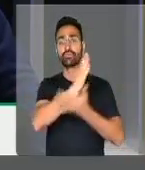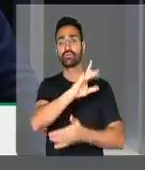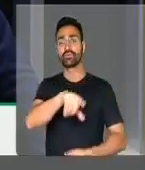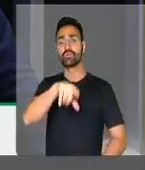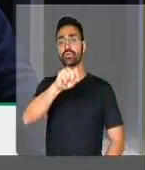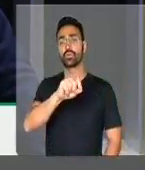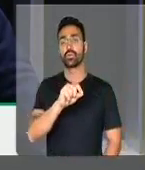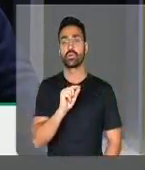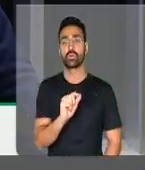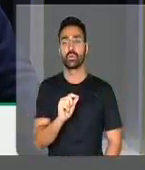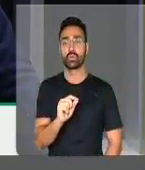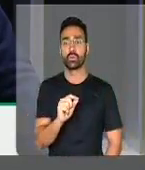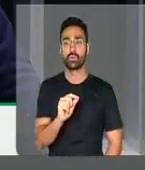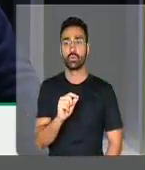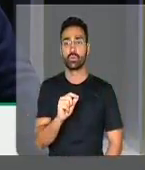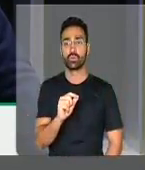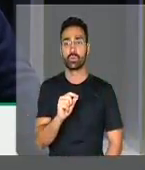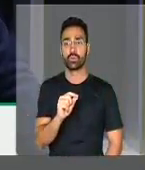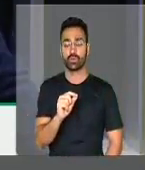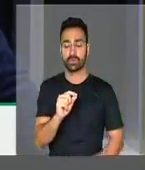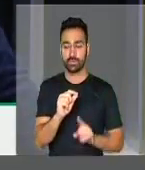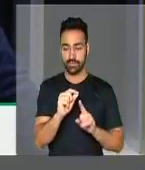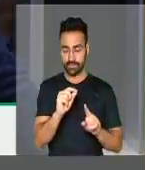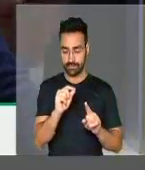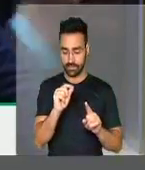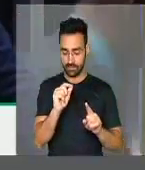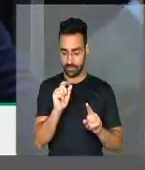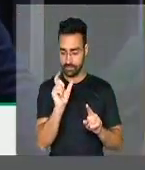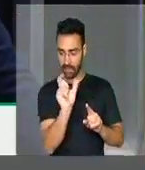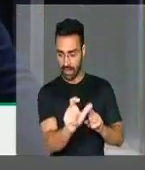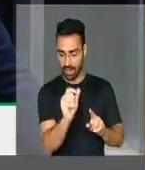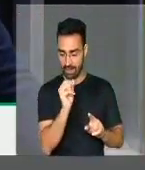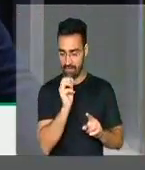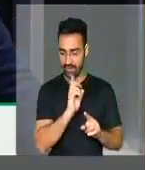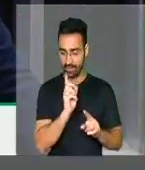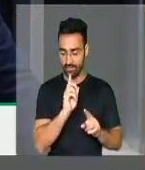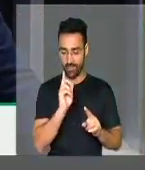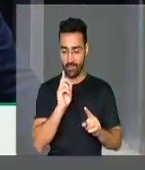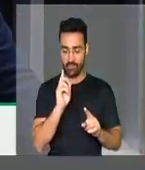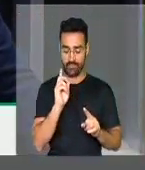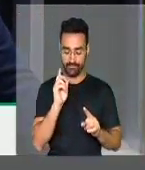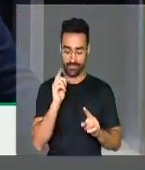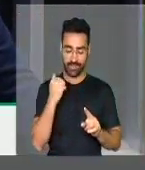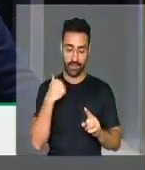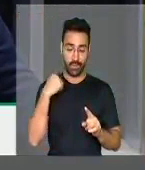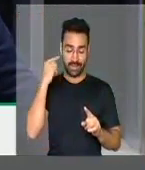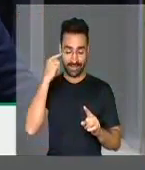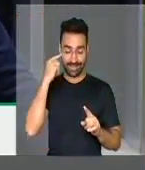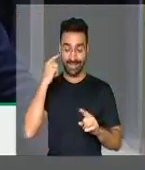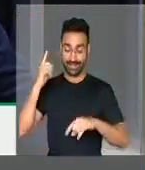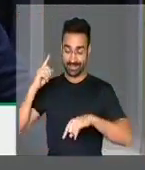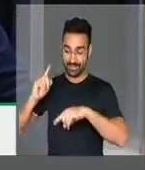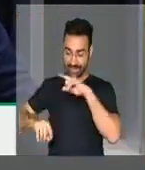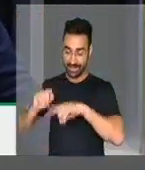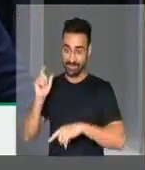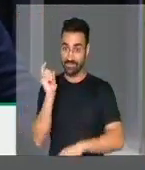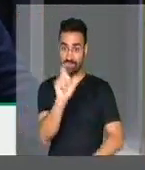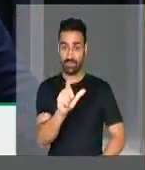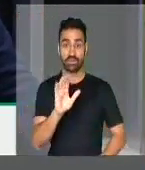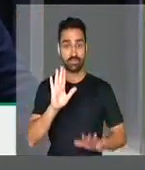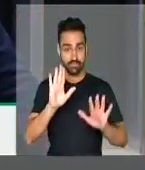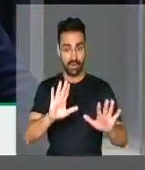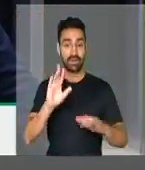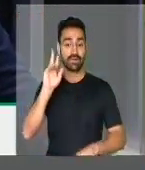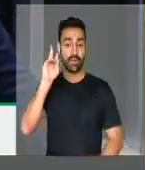não chamarei compensavam chamar porque lembrei que há pessoas com